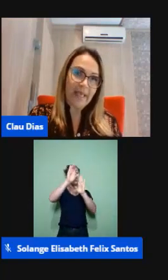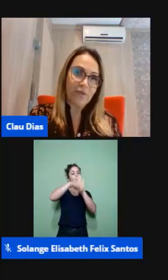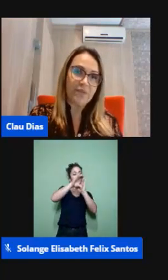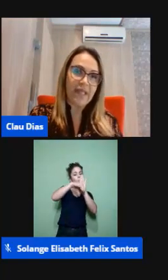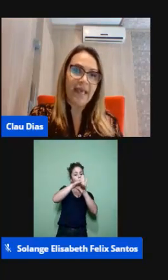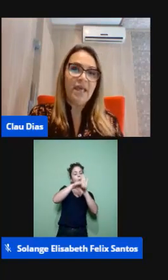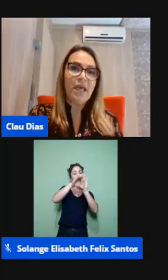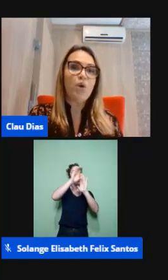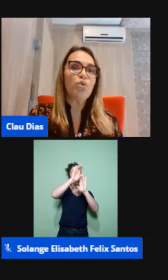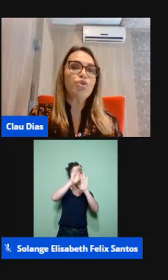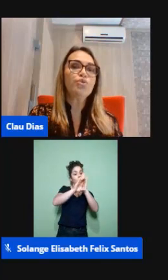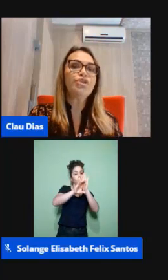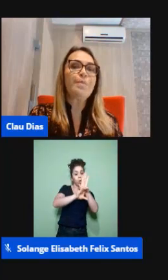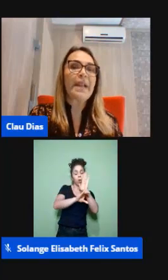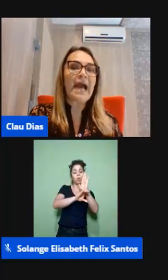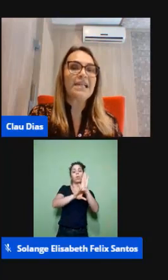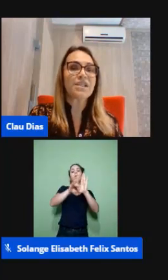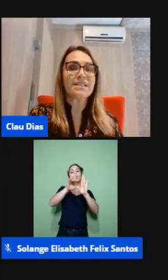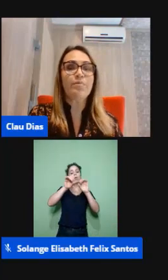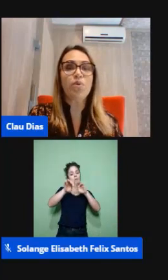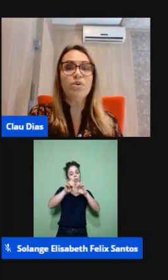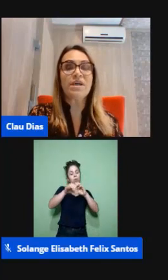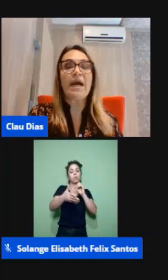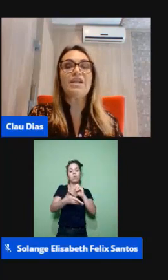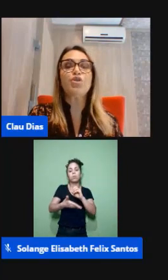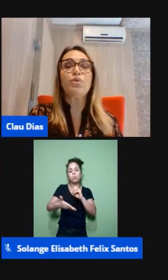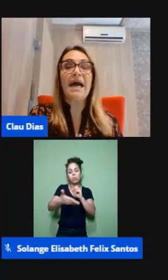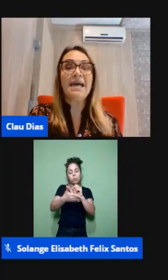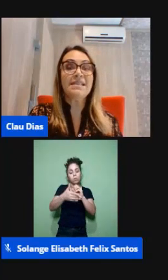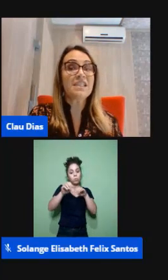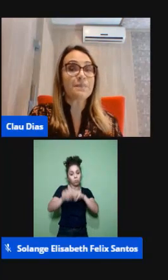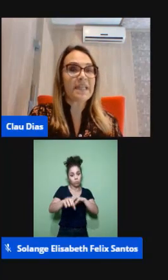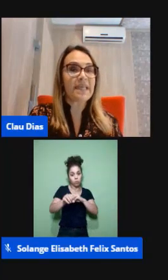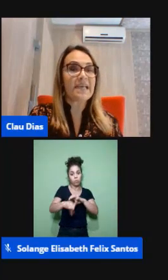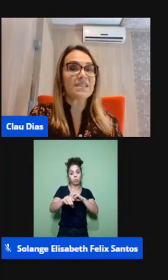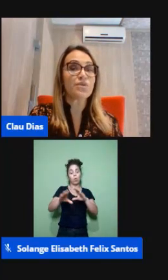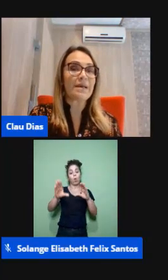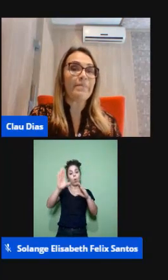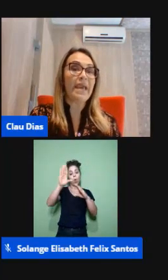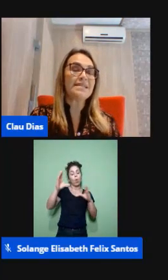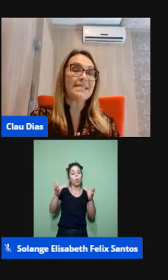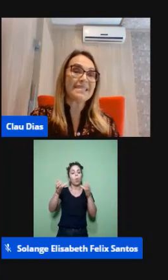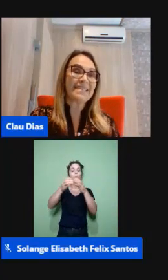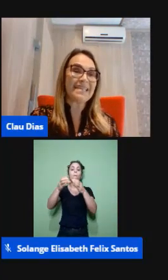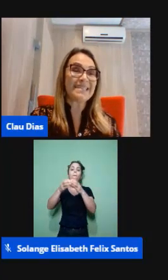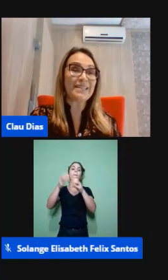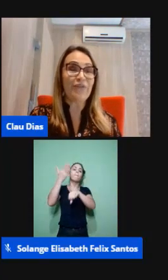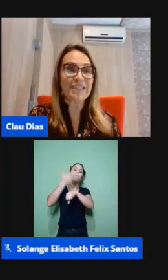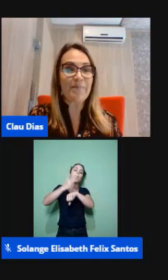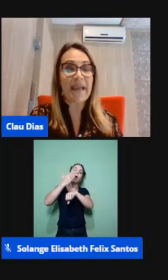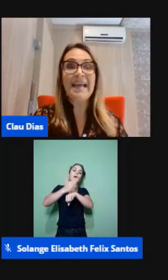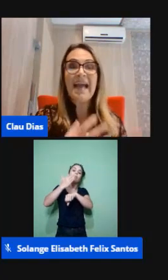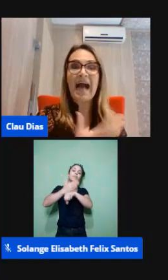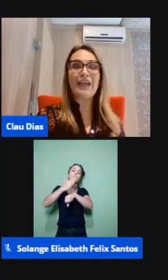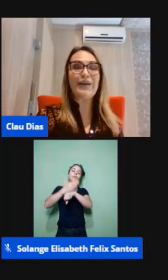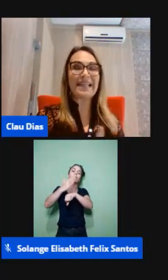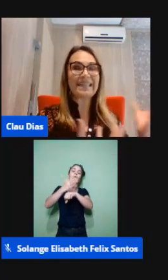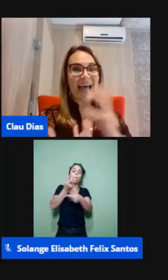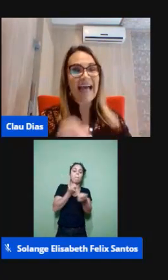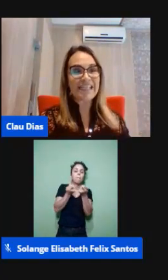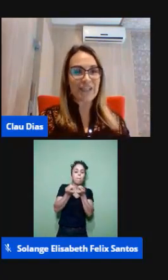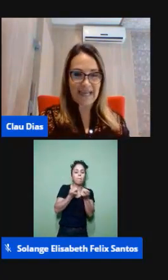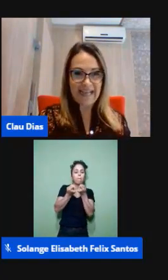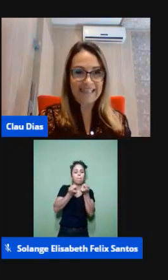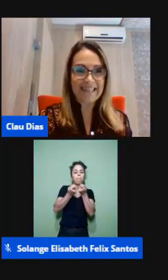esse documento, né? É um conjunto de práticas que buscam articular as experiências, os saberes das crianças. Então, veja bem, aquilo